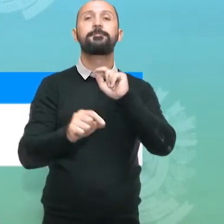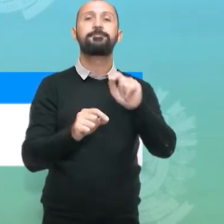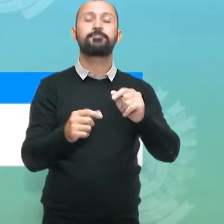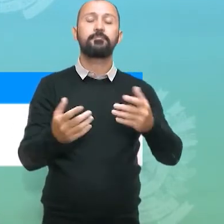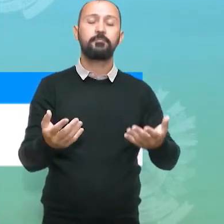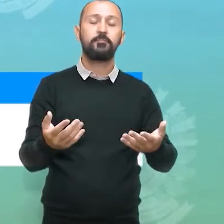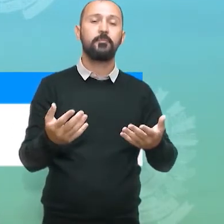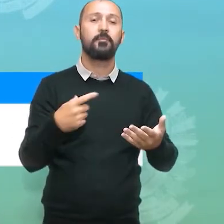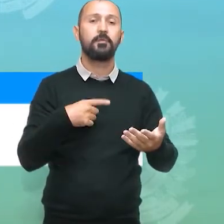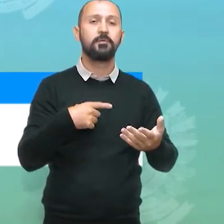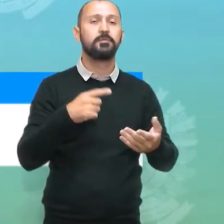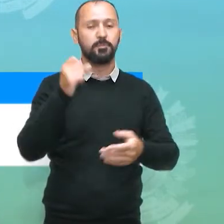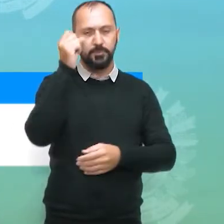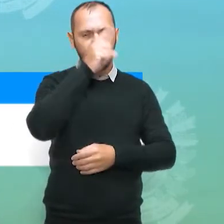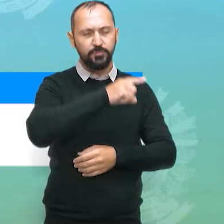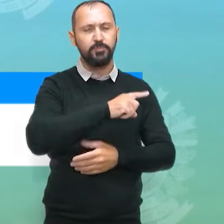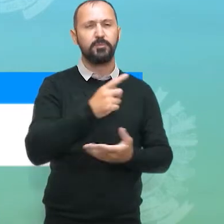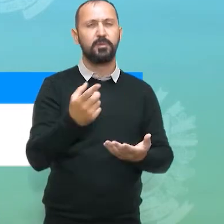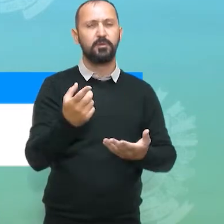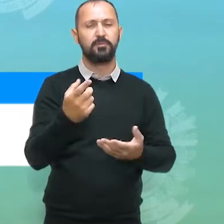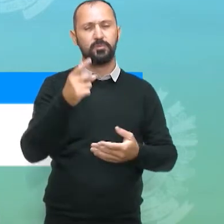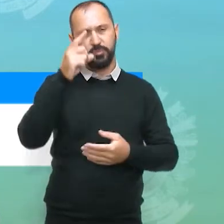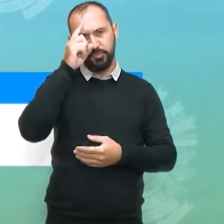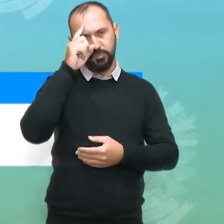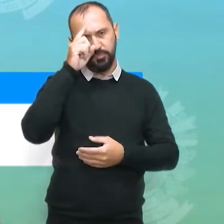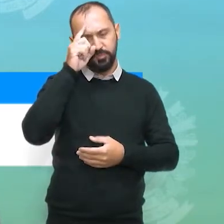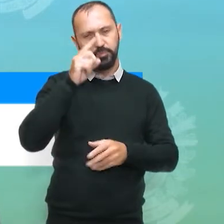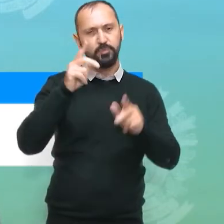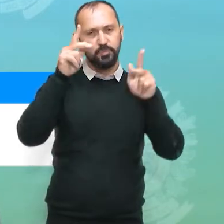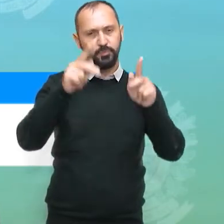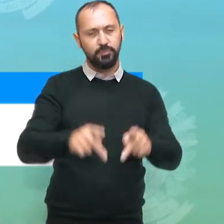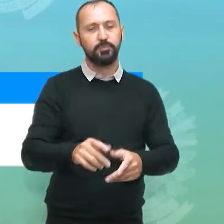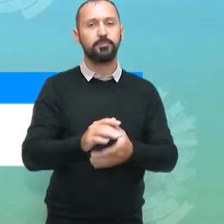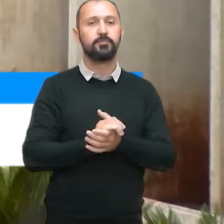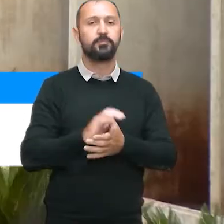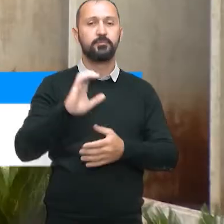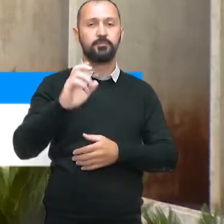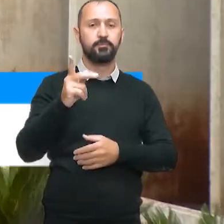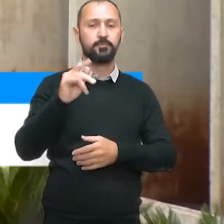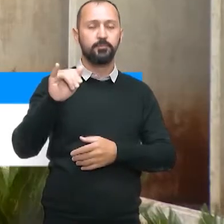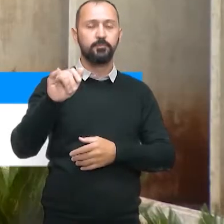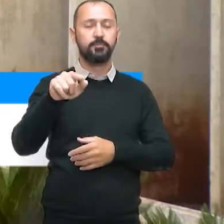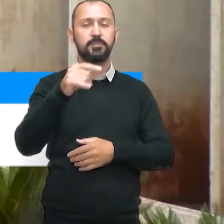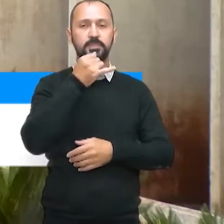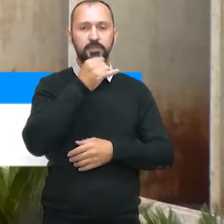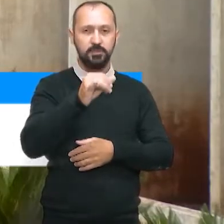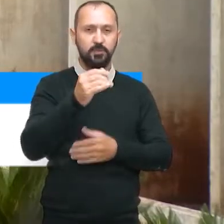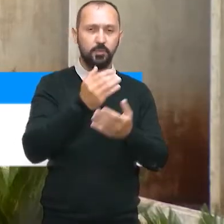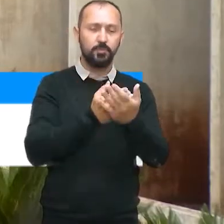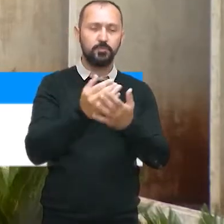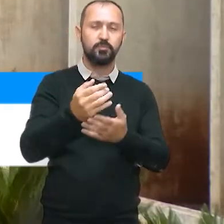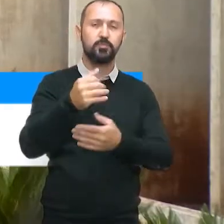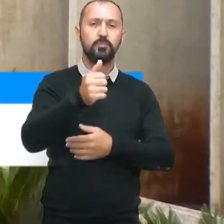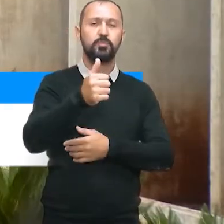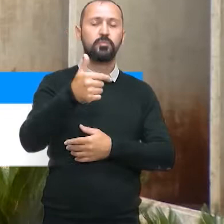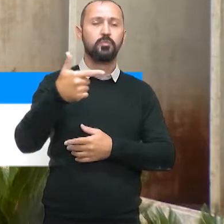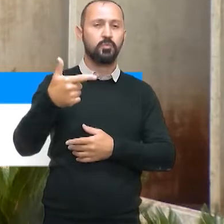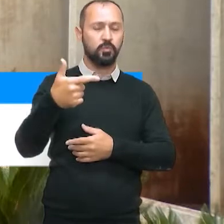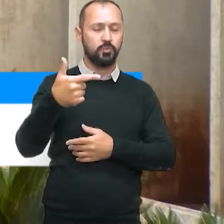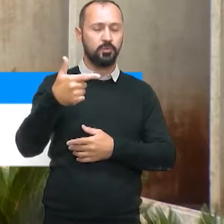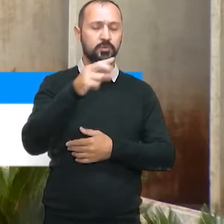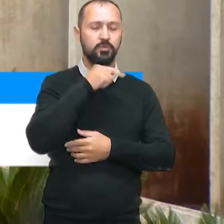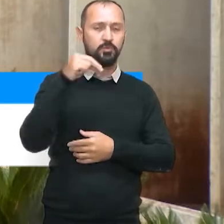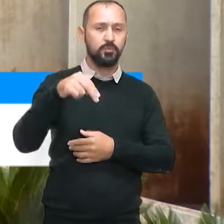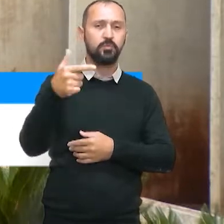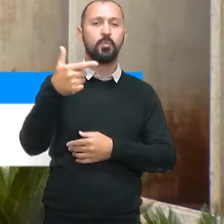que é uma coisa que tem grande dificuldade no dia a dia da população. A CPI da Energisa foi instaurada em 12 de novembro